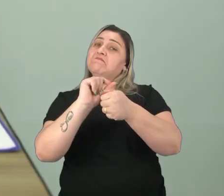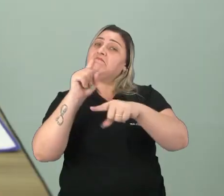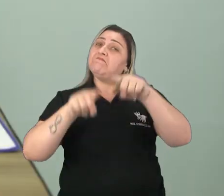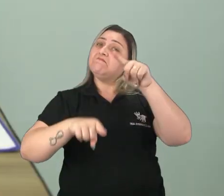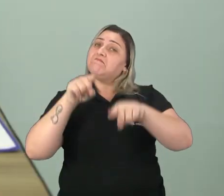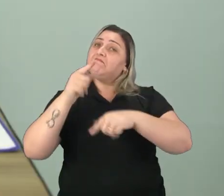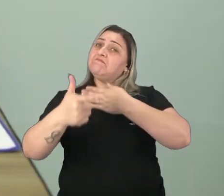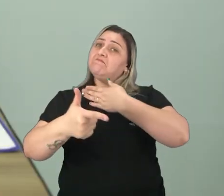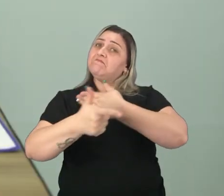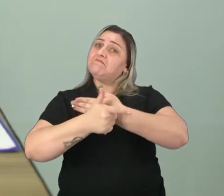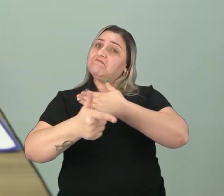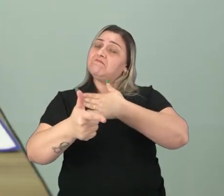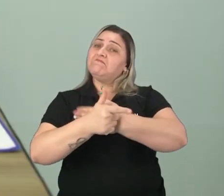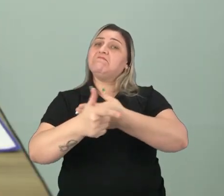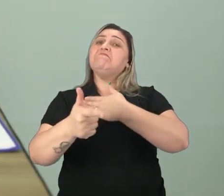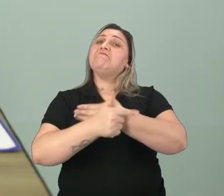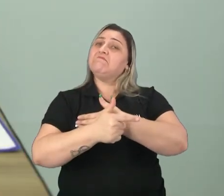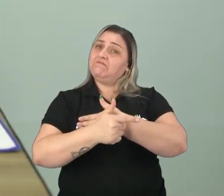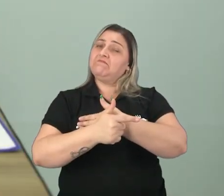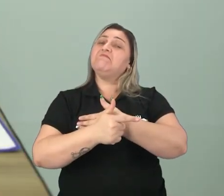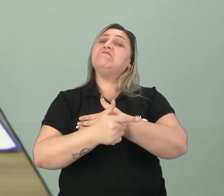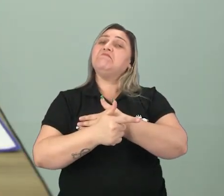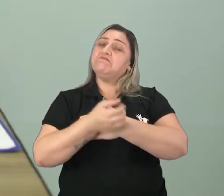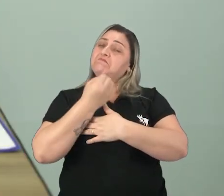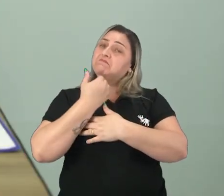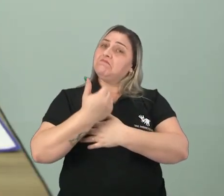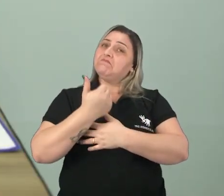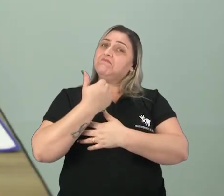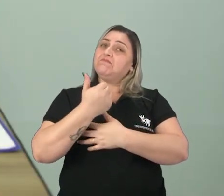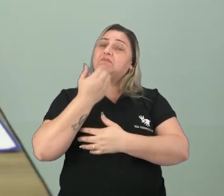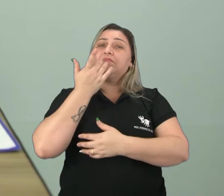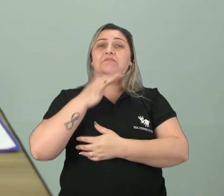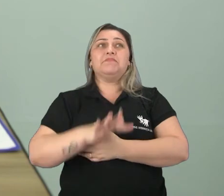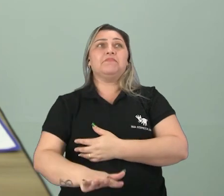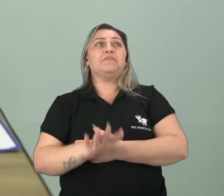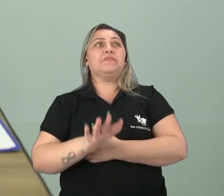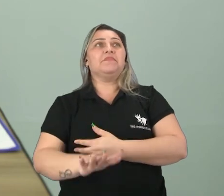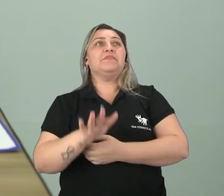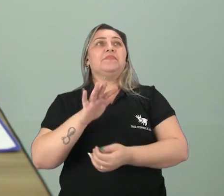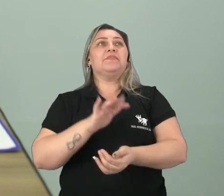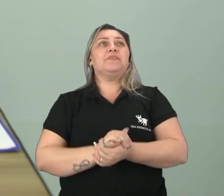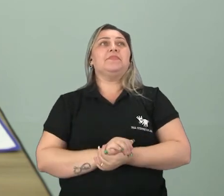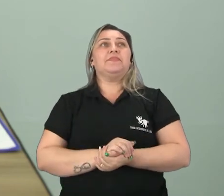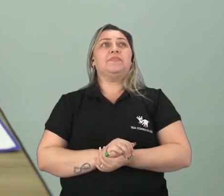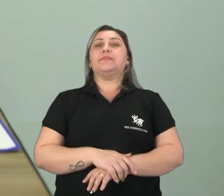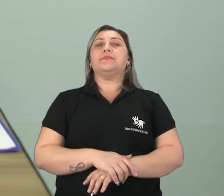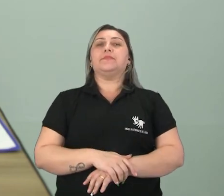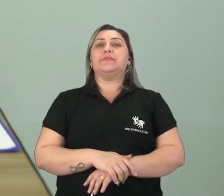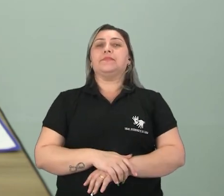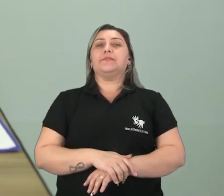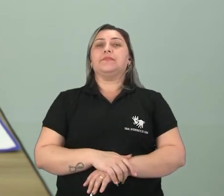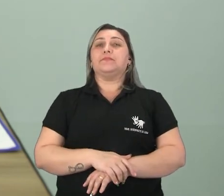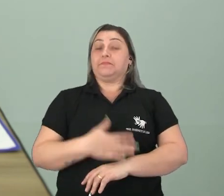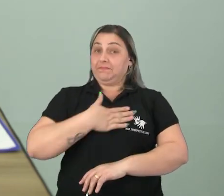do material papel muito bem crianças